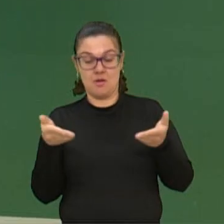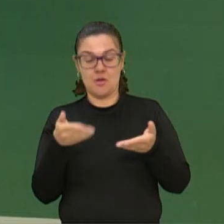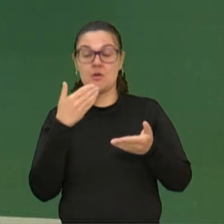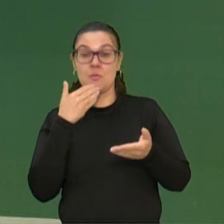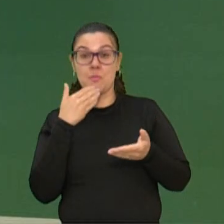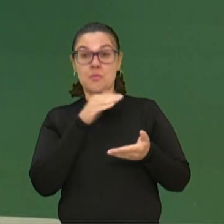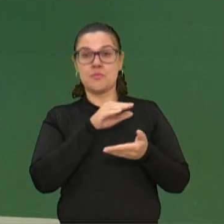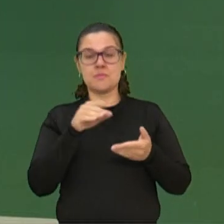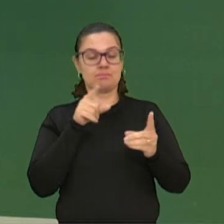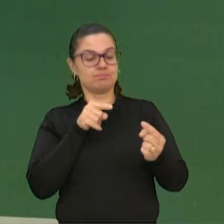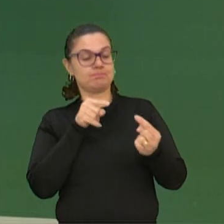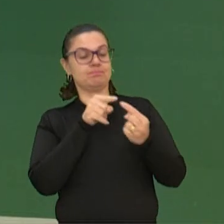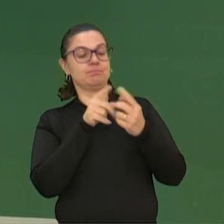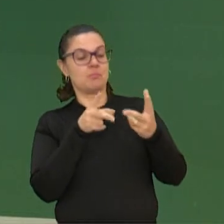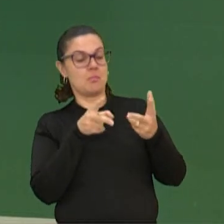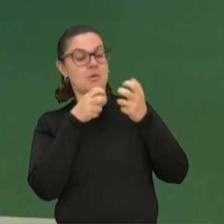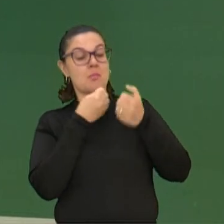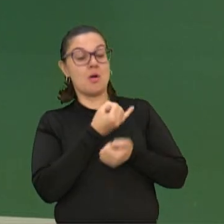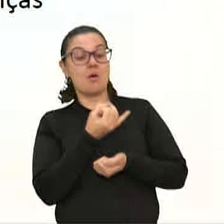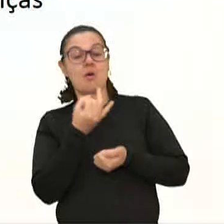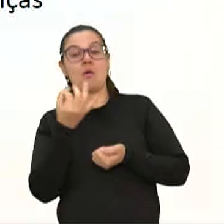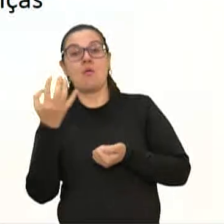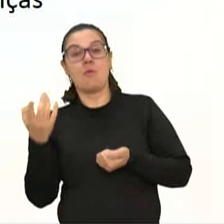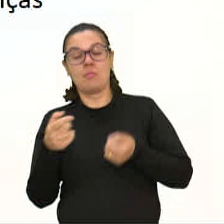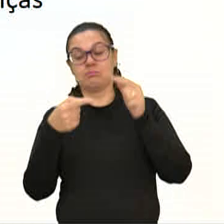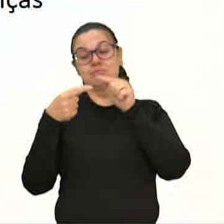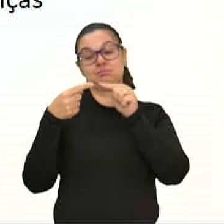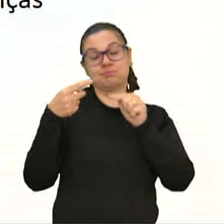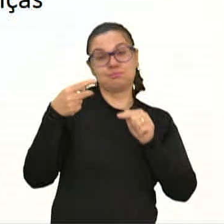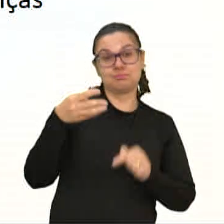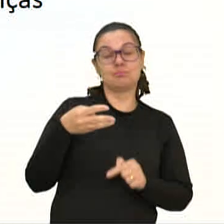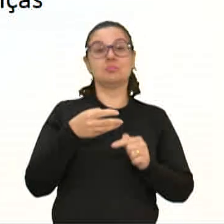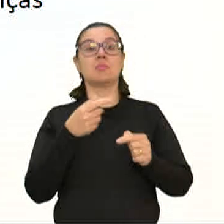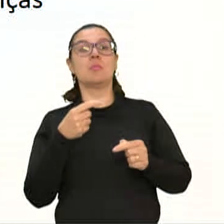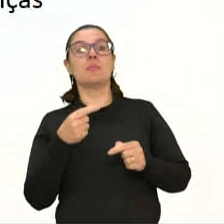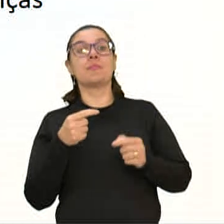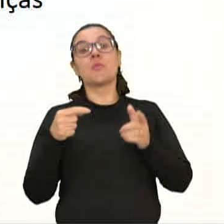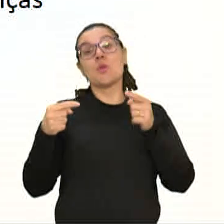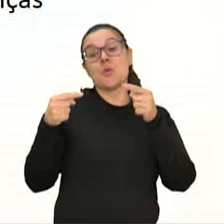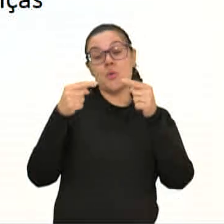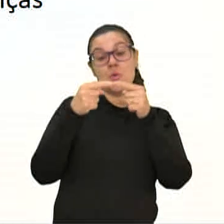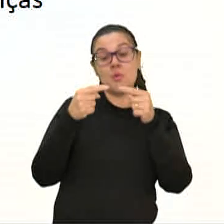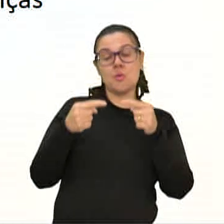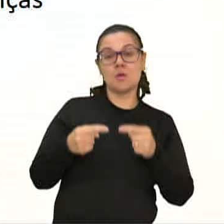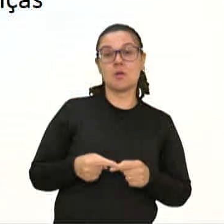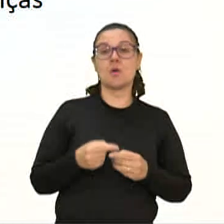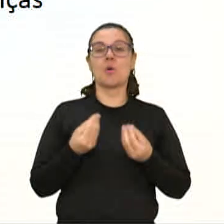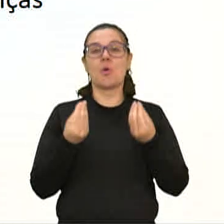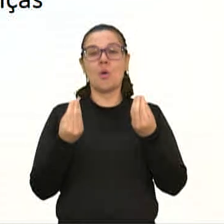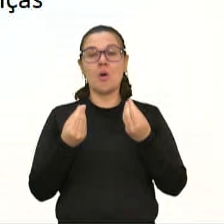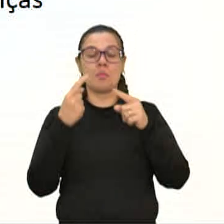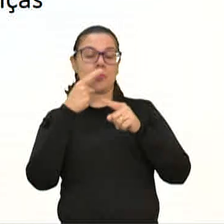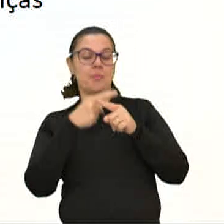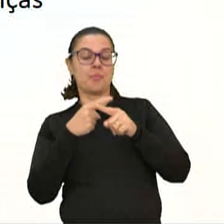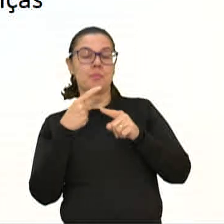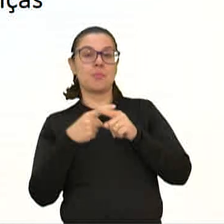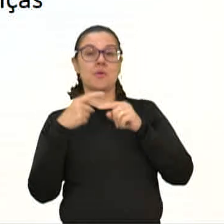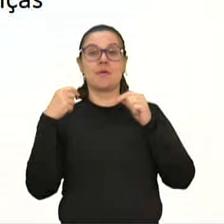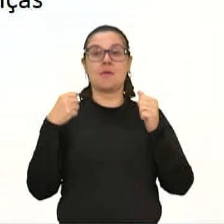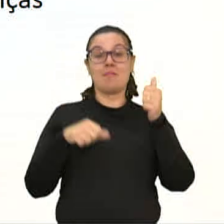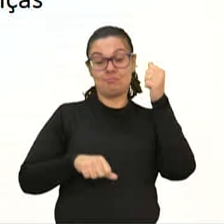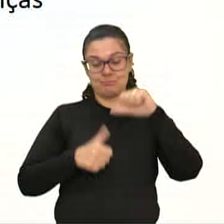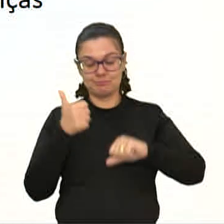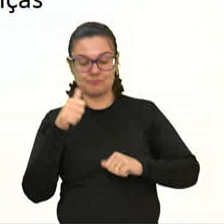que você identifique quais desses itens contempla a questão de por que a